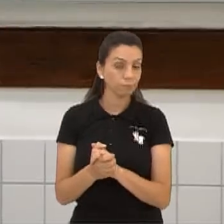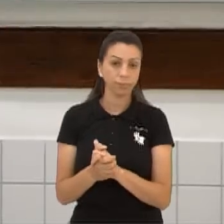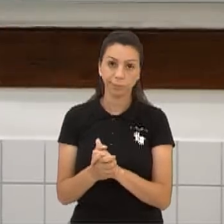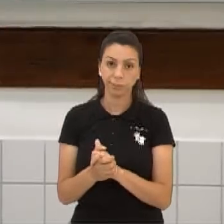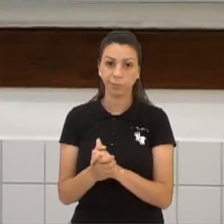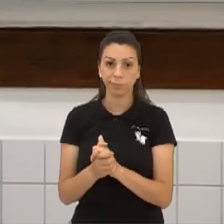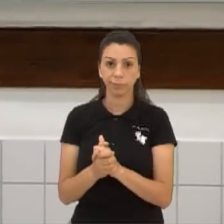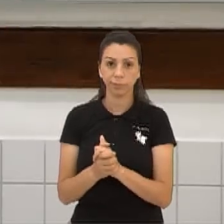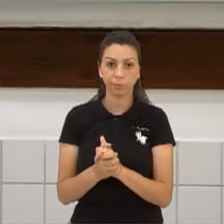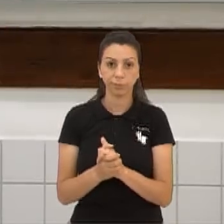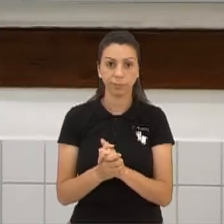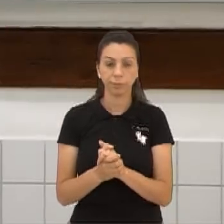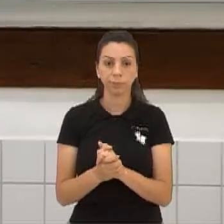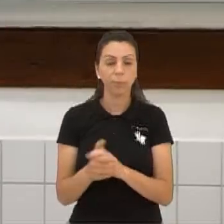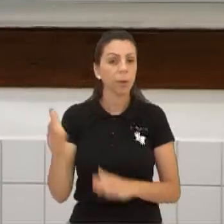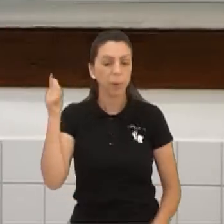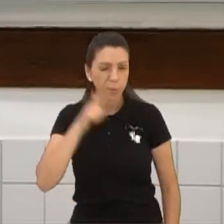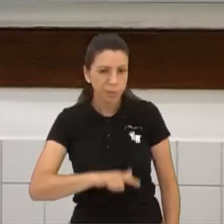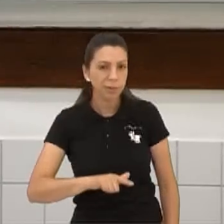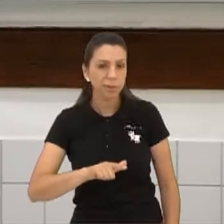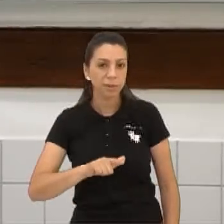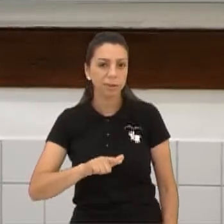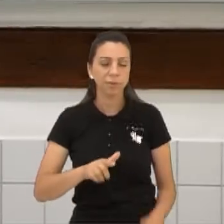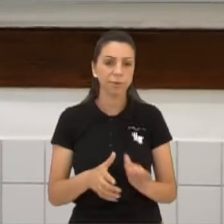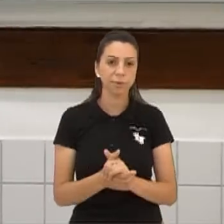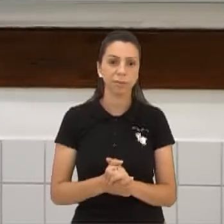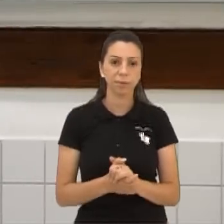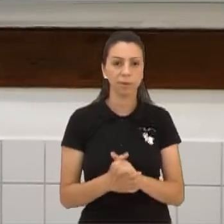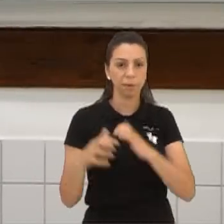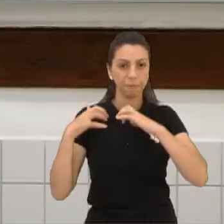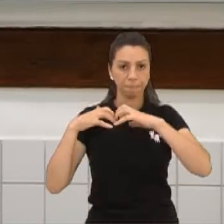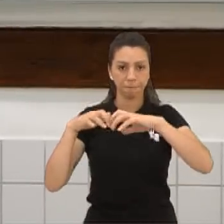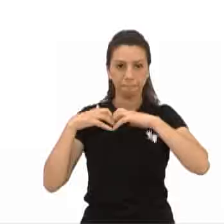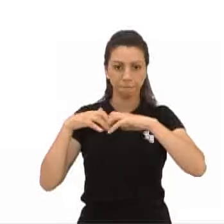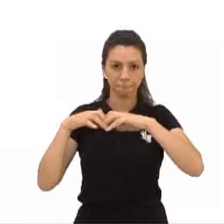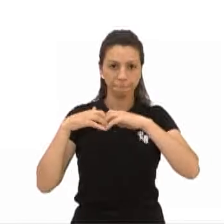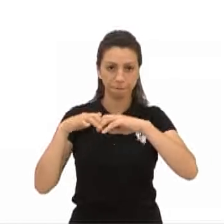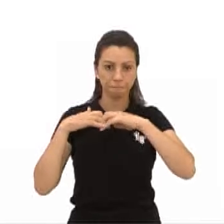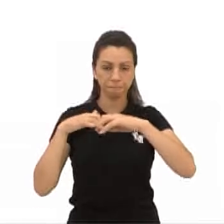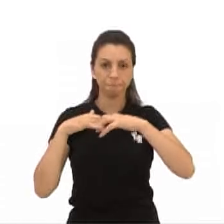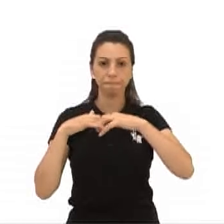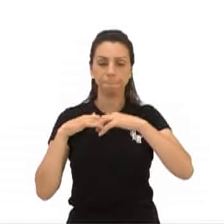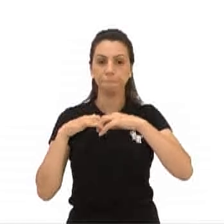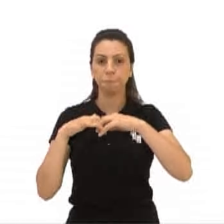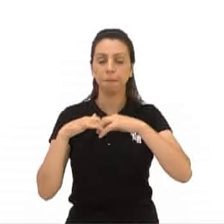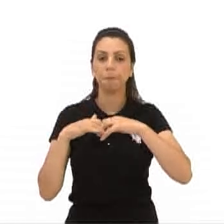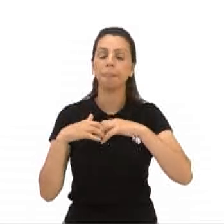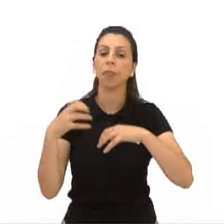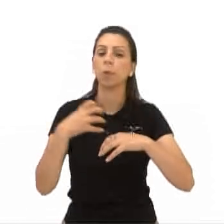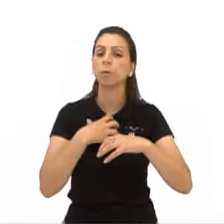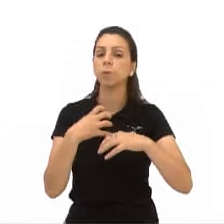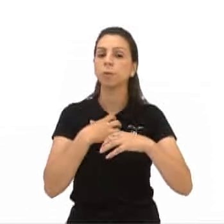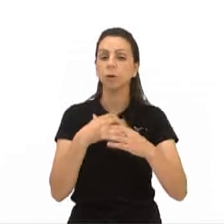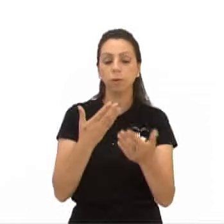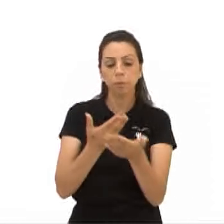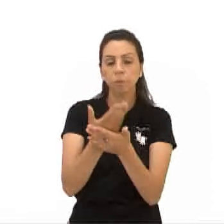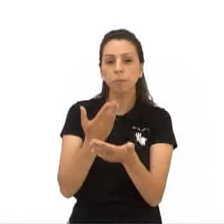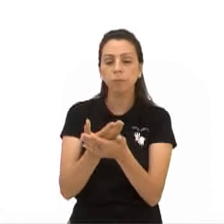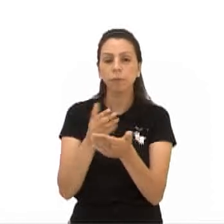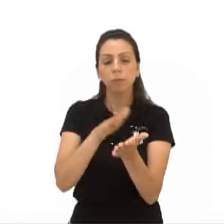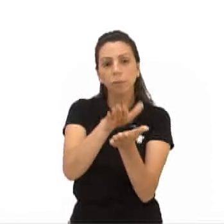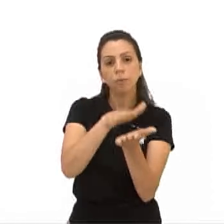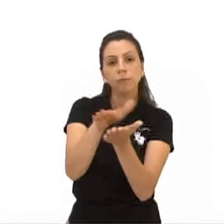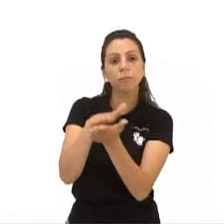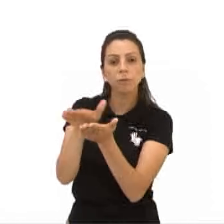Já conseguiram ter essa reflexão? De no momento de consumir, ter também o